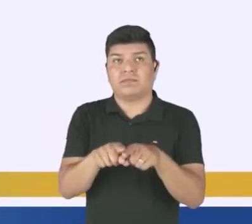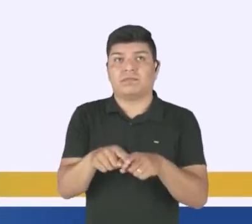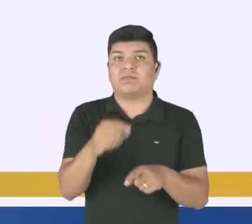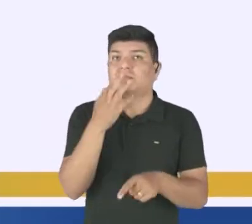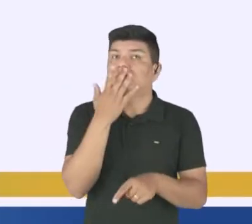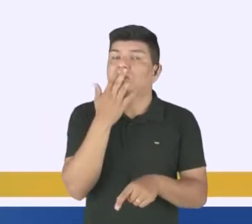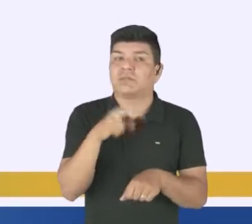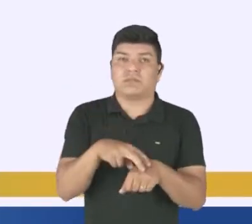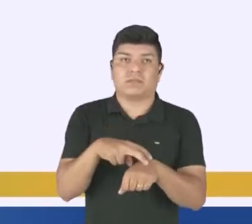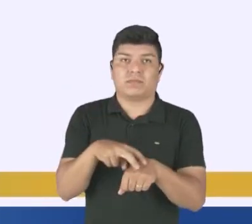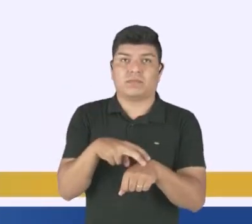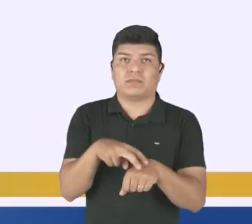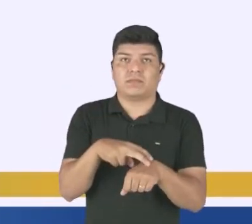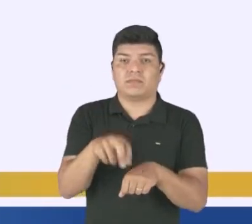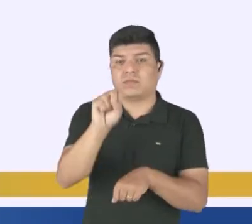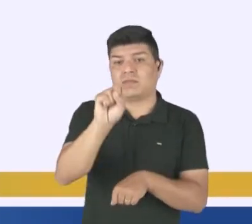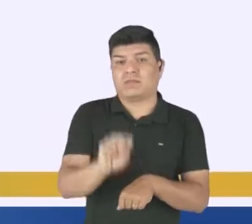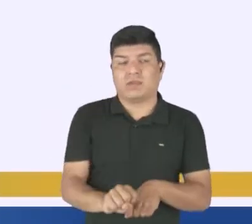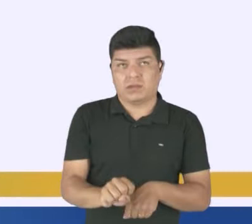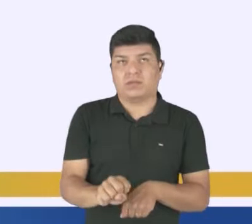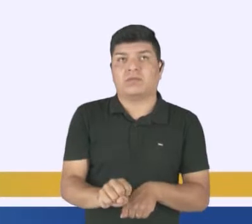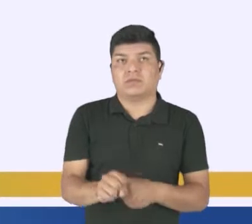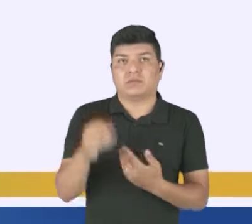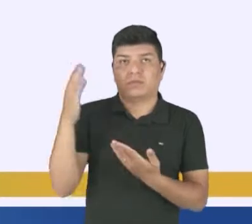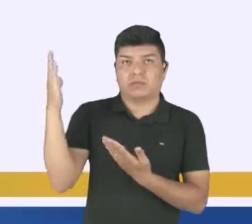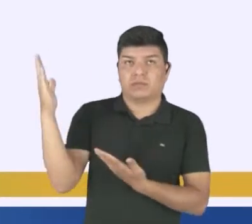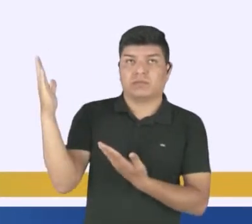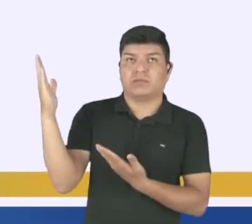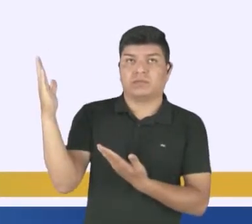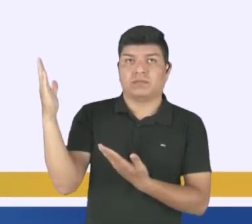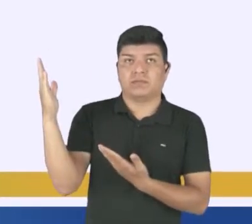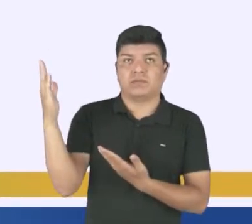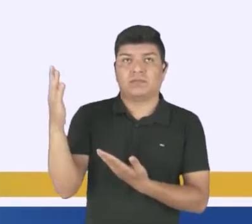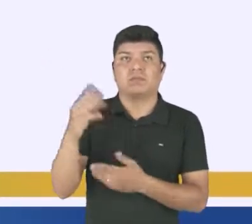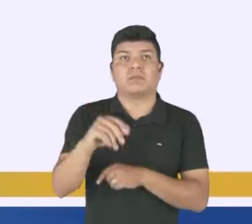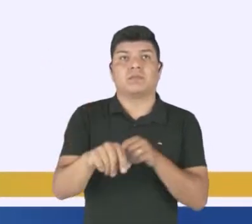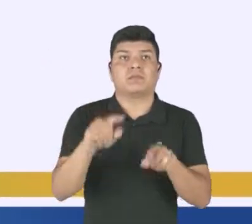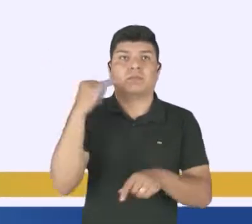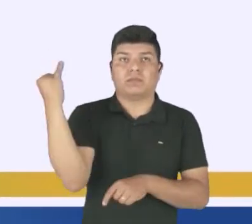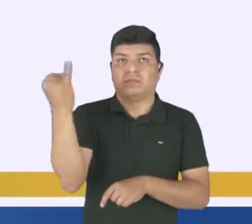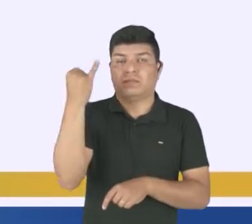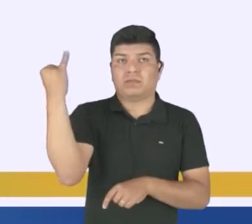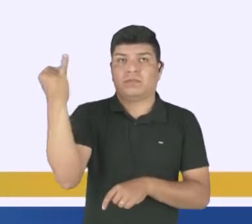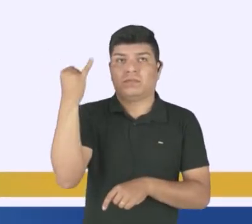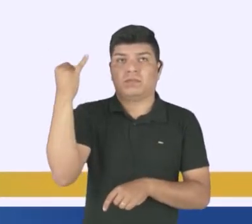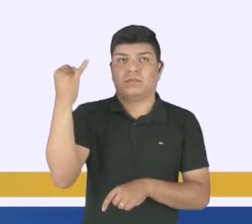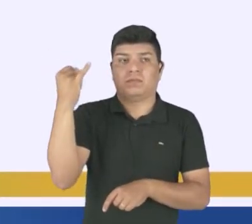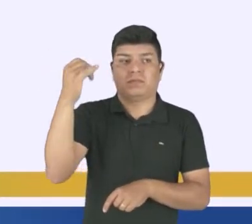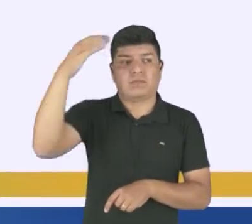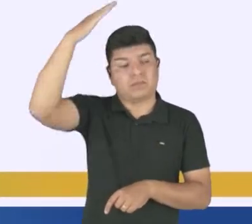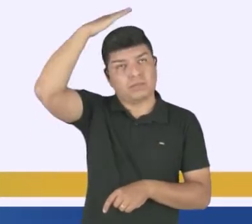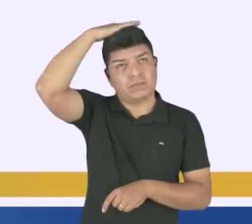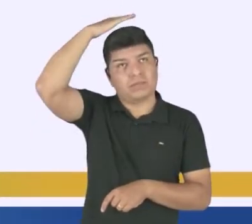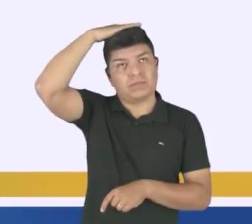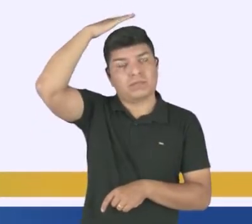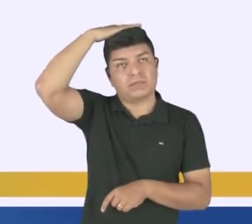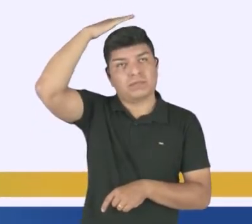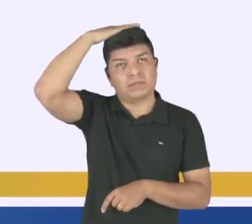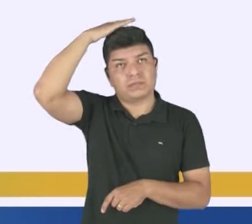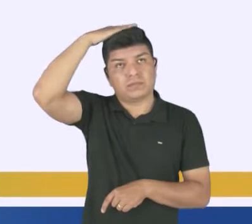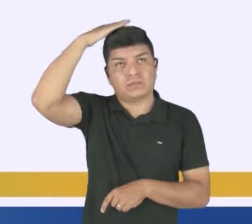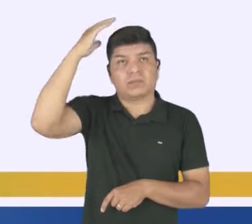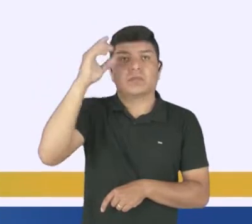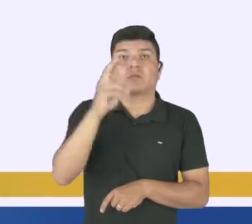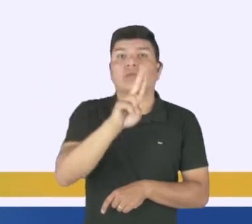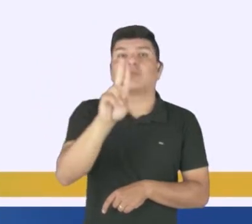de verde aí, ao sul do Uruguai. Então, a do Paraná muito importante, a do São Francisco, olha bem na tela o nome